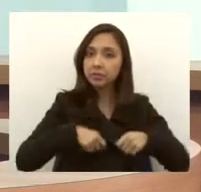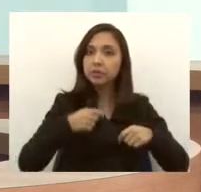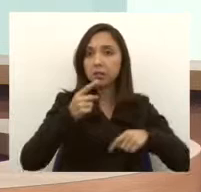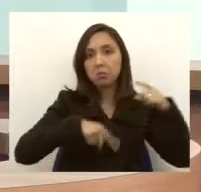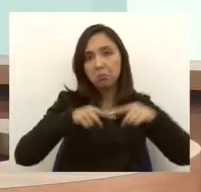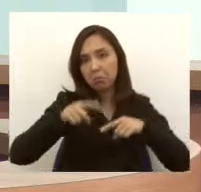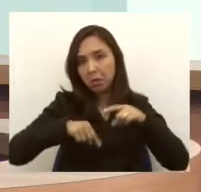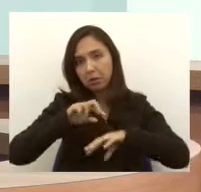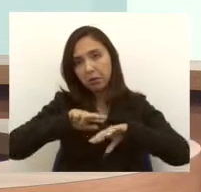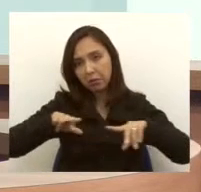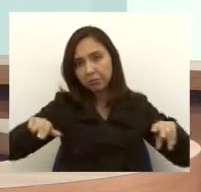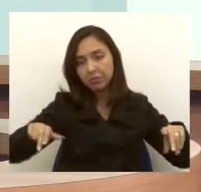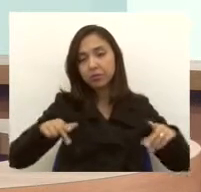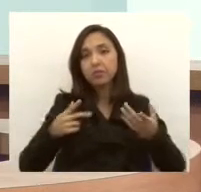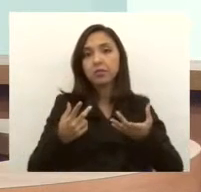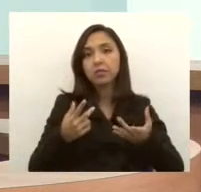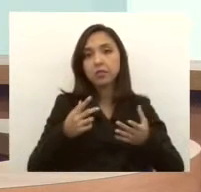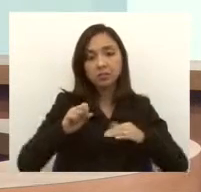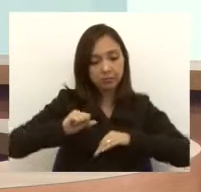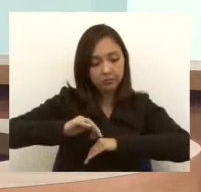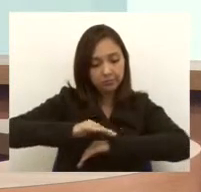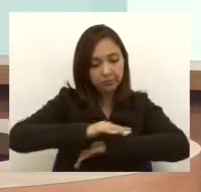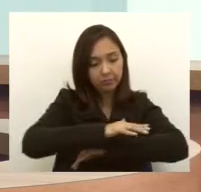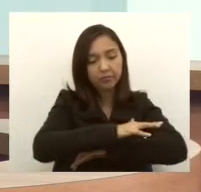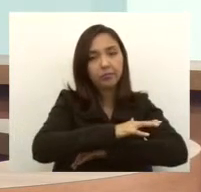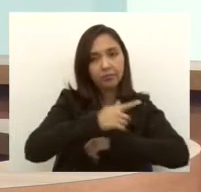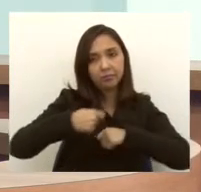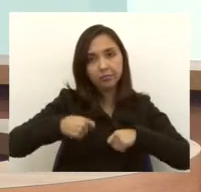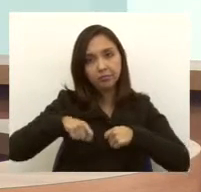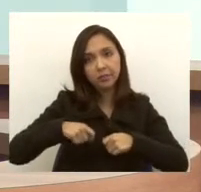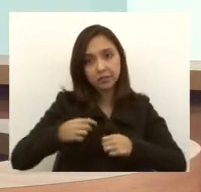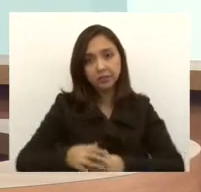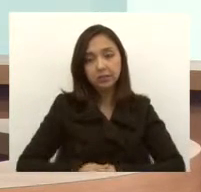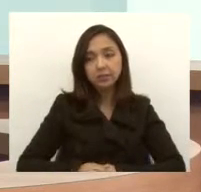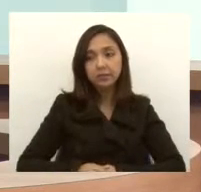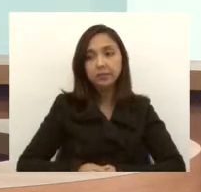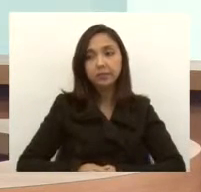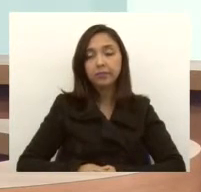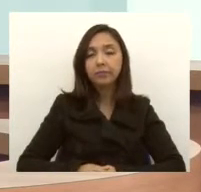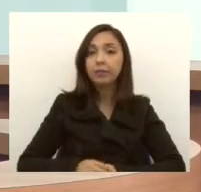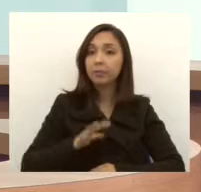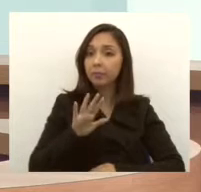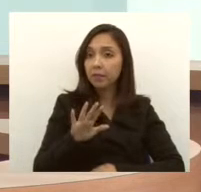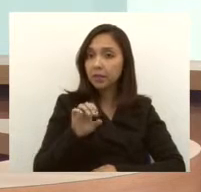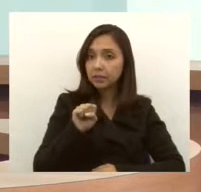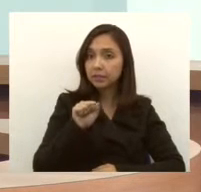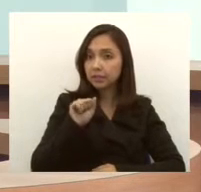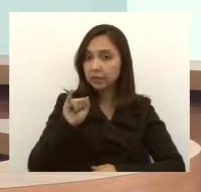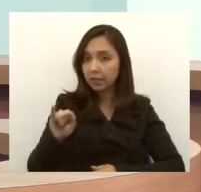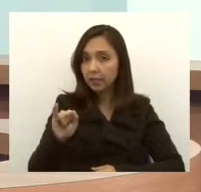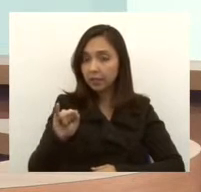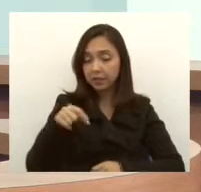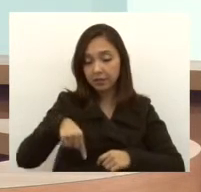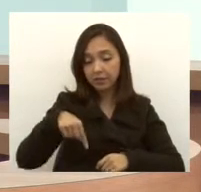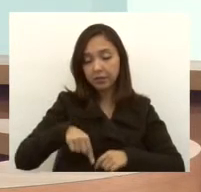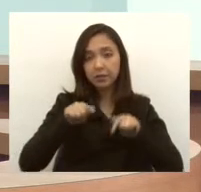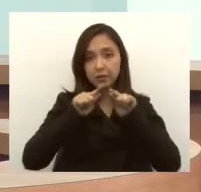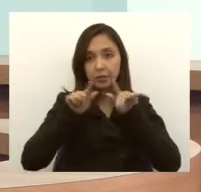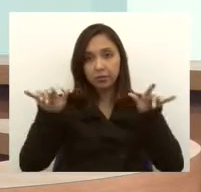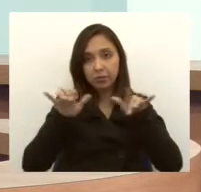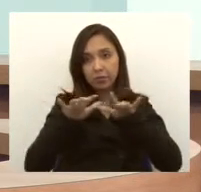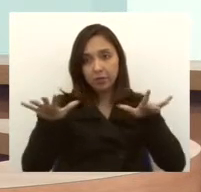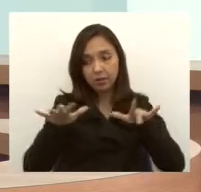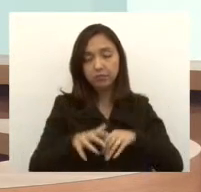materiais para fazer o recapeamento da pista. E o SAAI, no município de Guarulhos, vereador